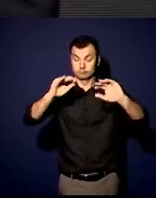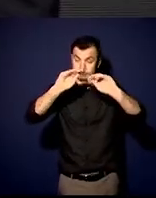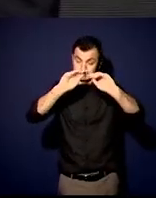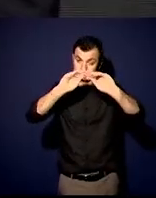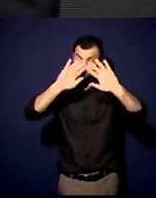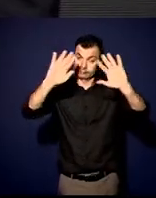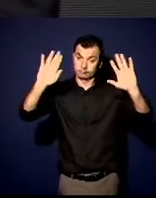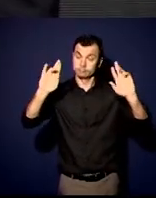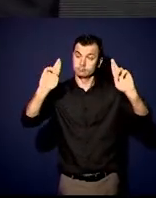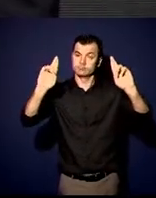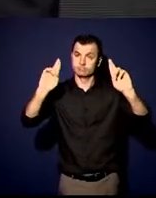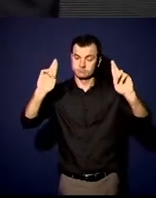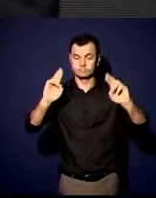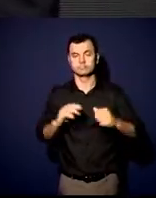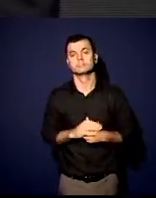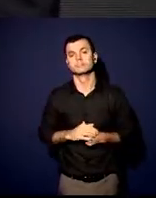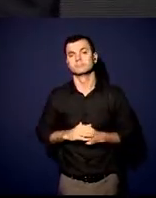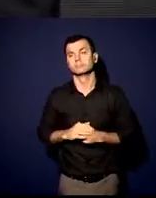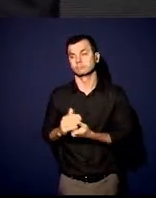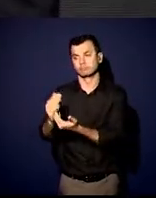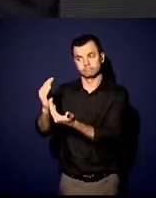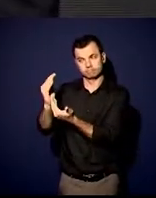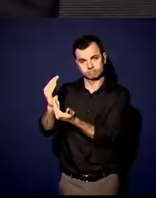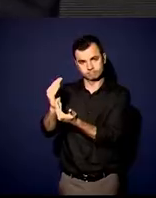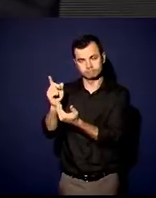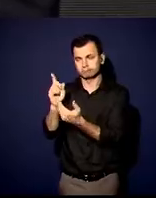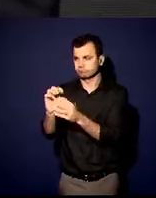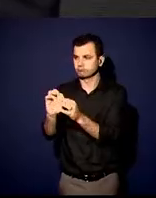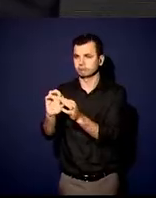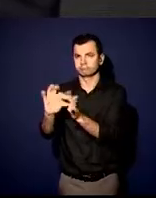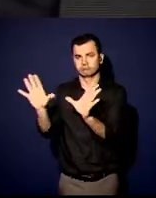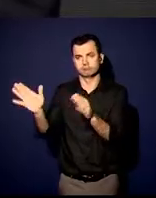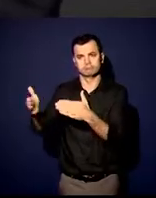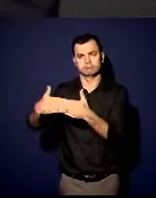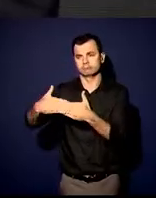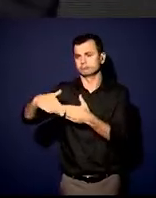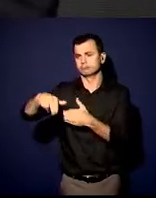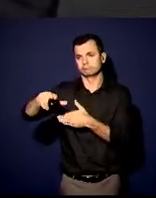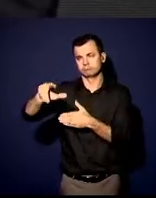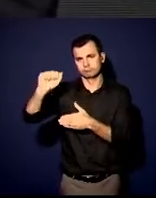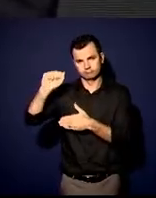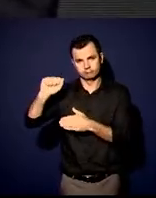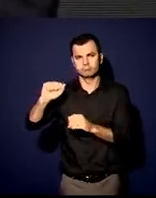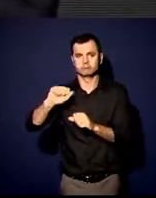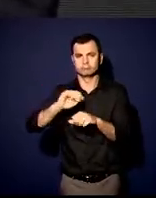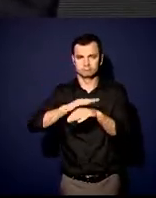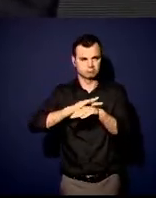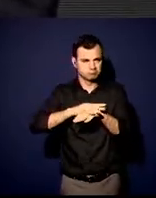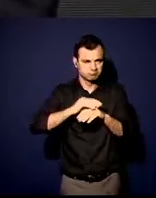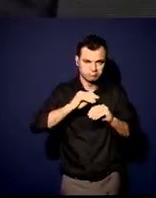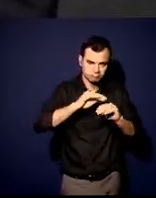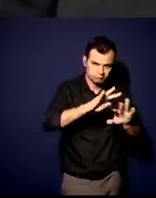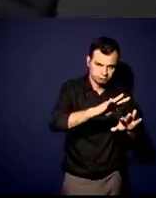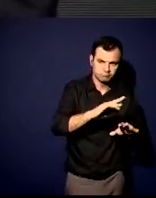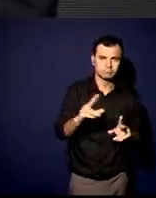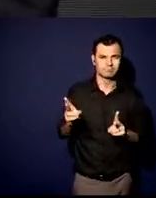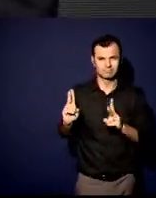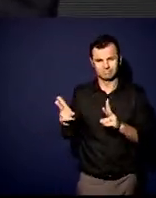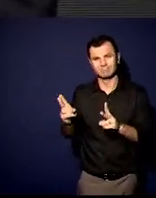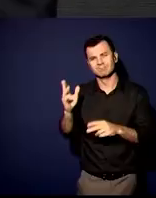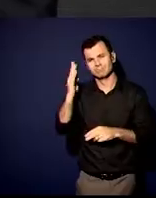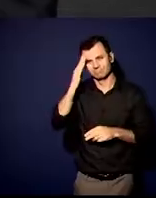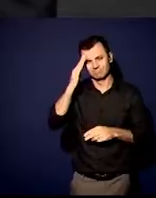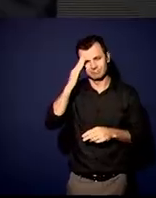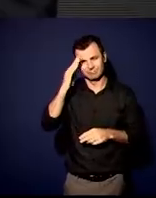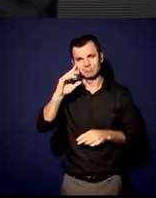sido a câmara é uma casa sempre aberta nunca fechou nem momento de pandemia foi o que nos machucou muito com